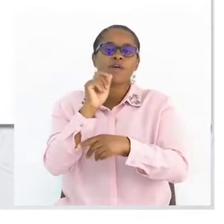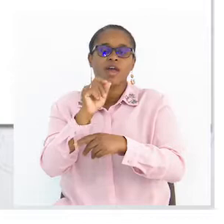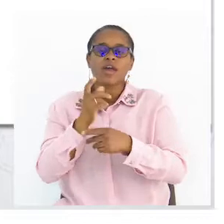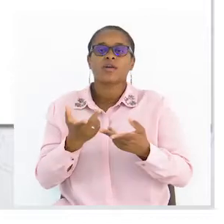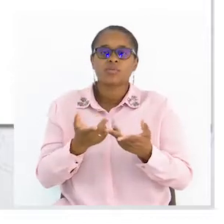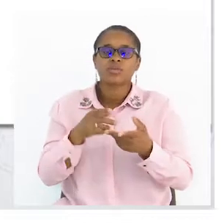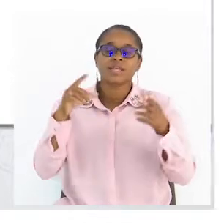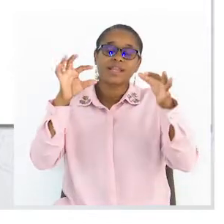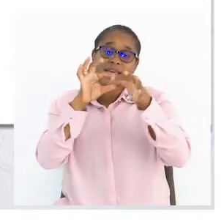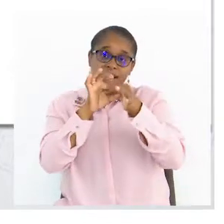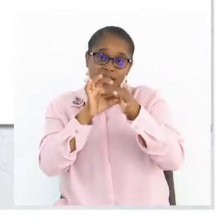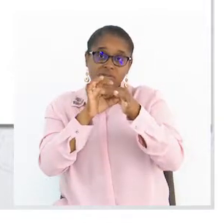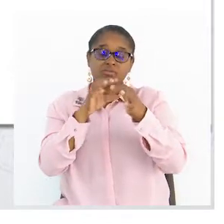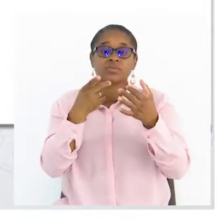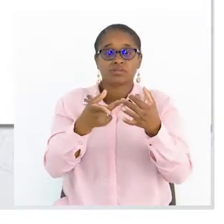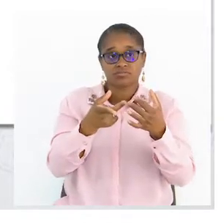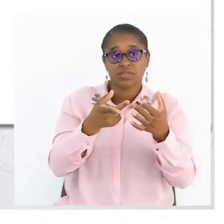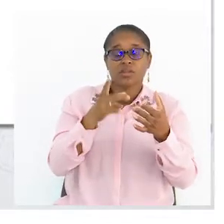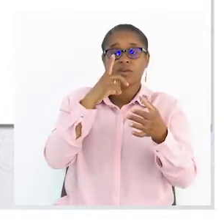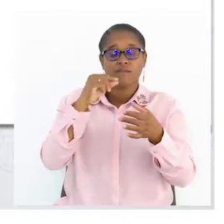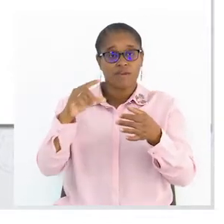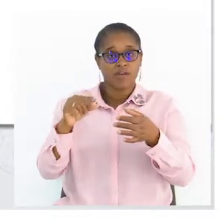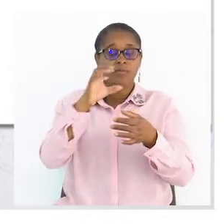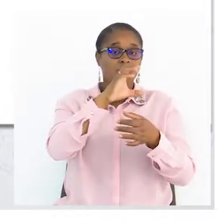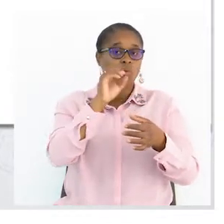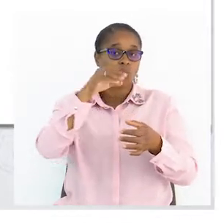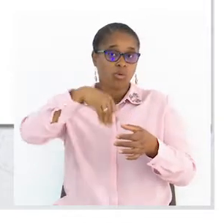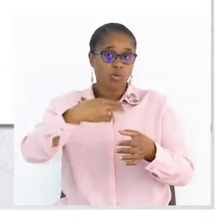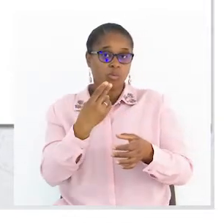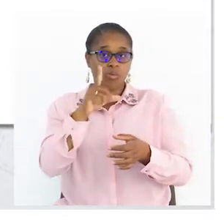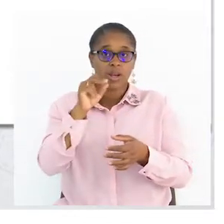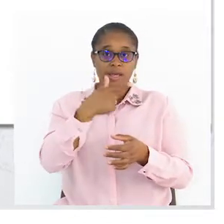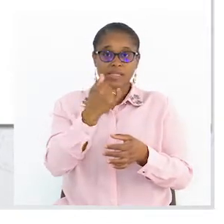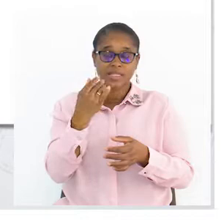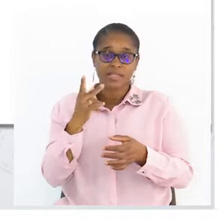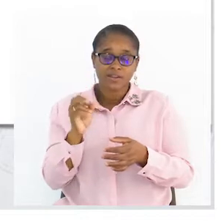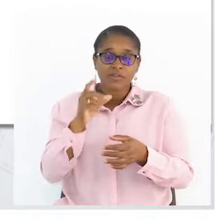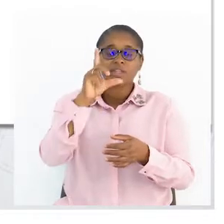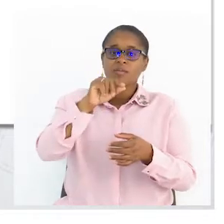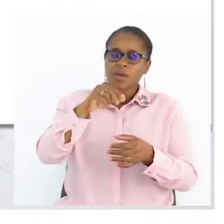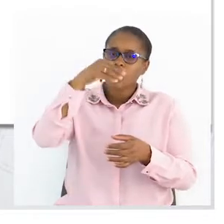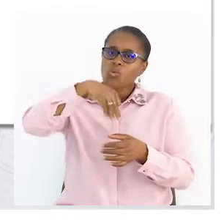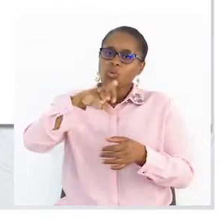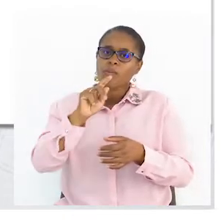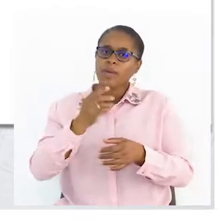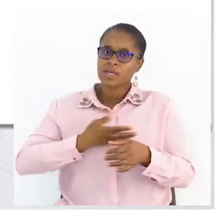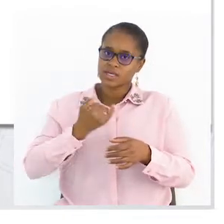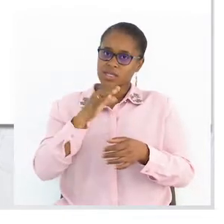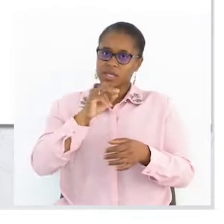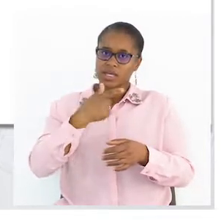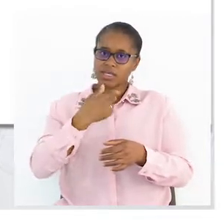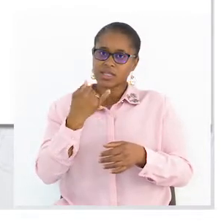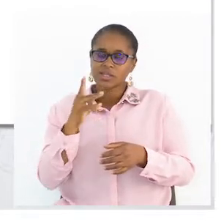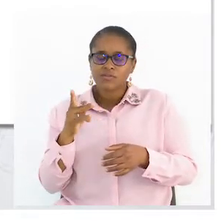neste caso também denominado de verbo copulativo, e um predicativo do sujeito. Neste